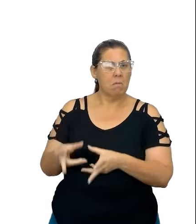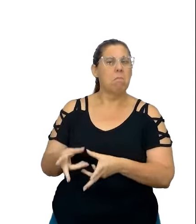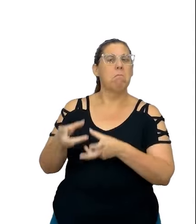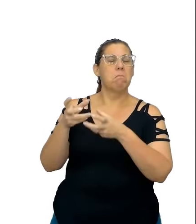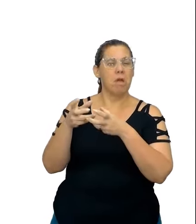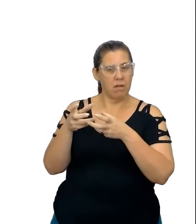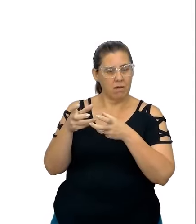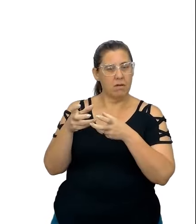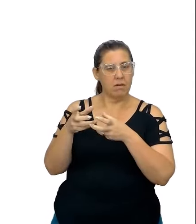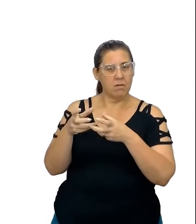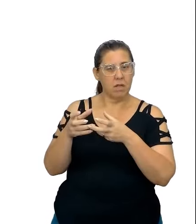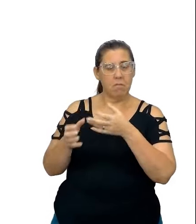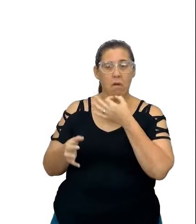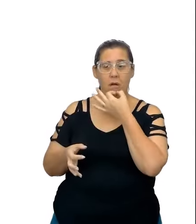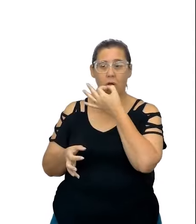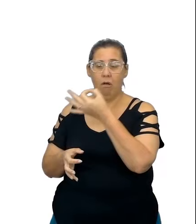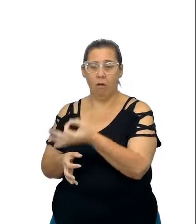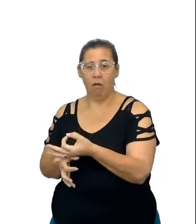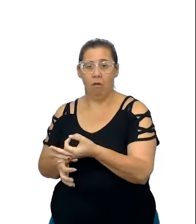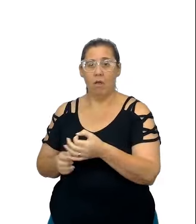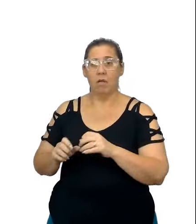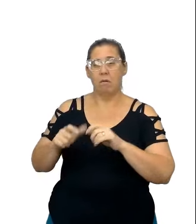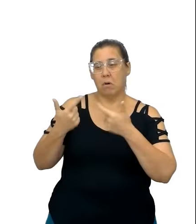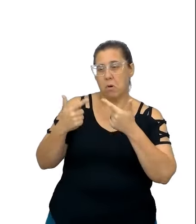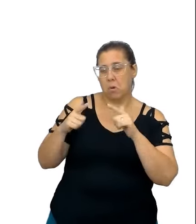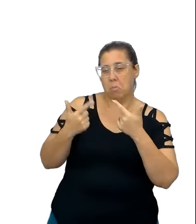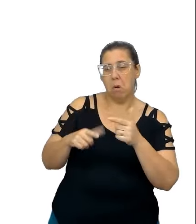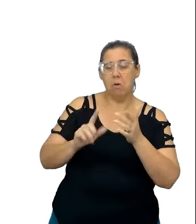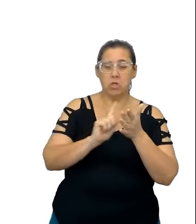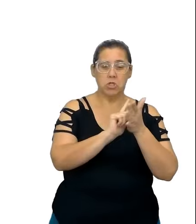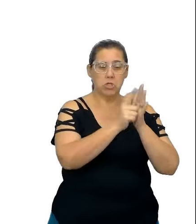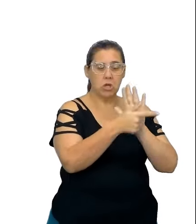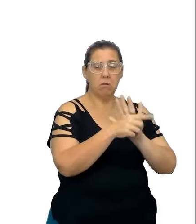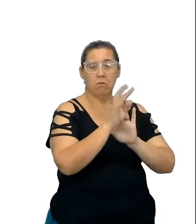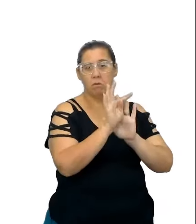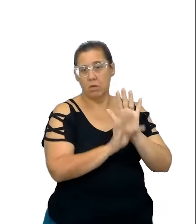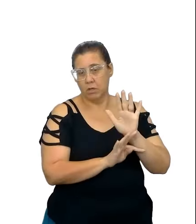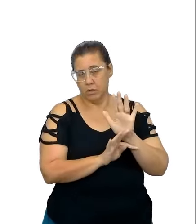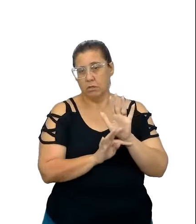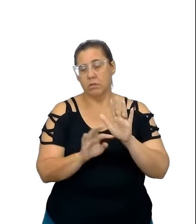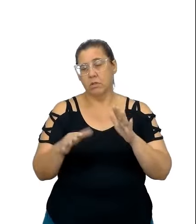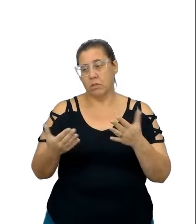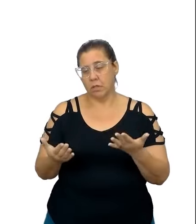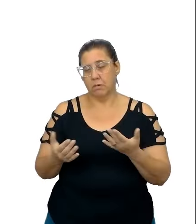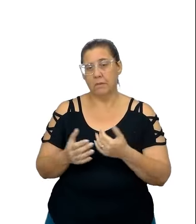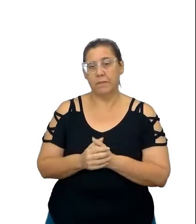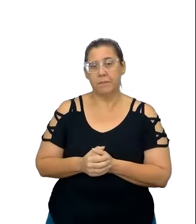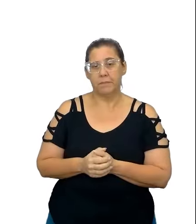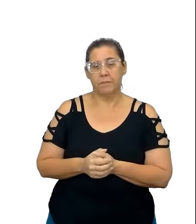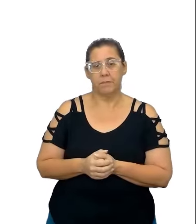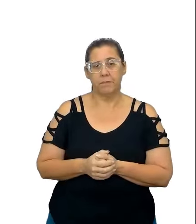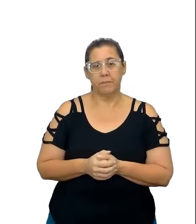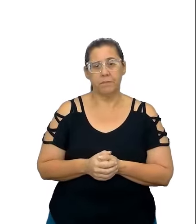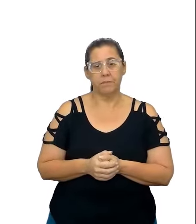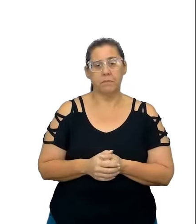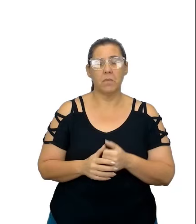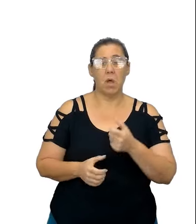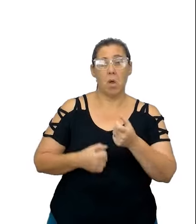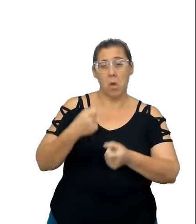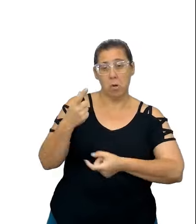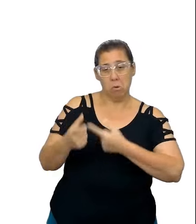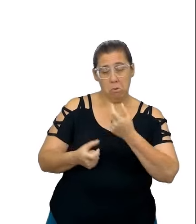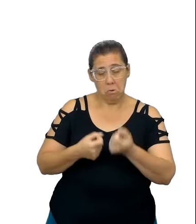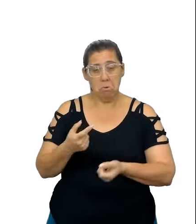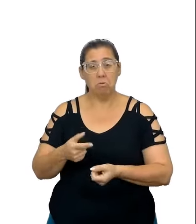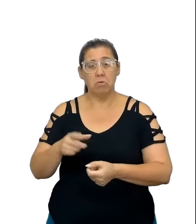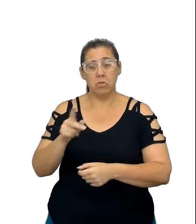crítica ou de ironia ou humor em gêneros textuais. Então, essa habilidade, para os professores que têm já alguns anos de